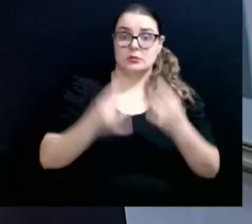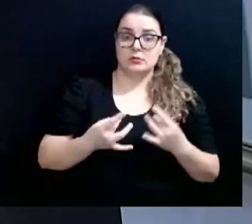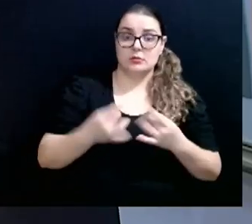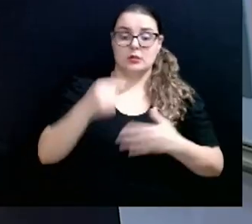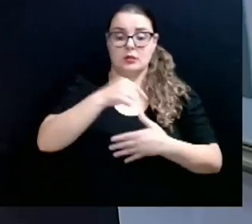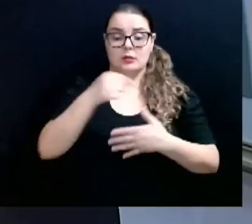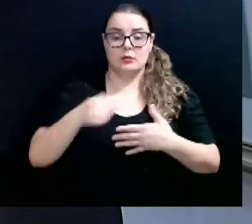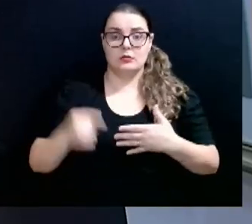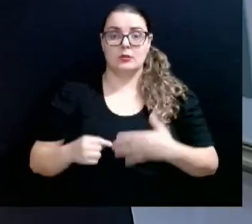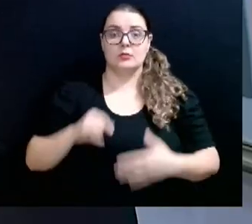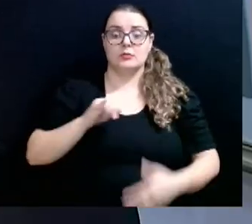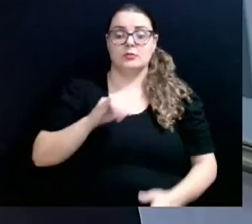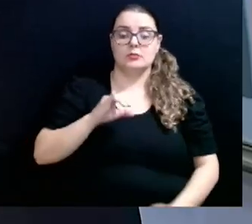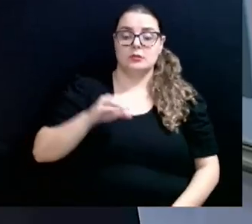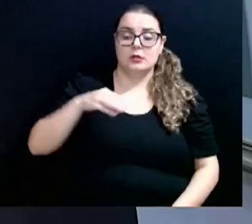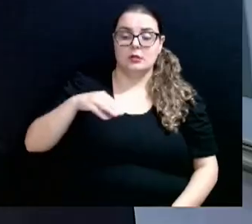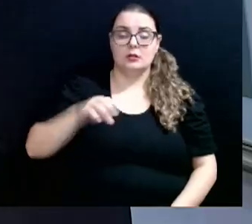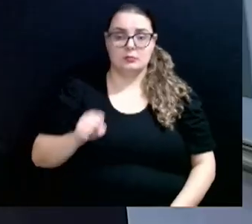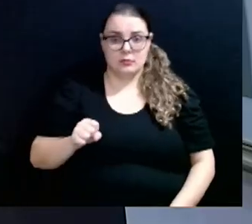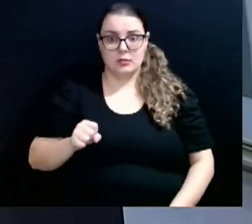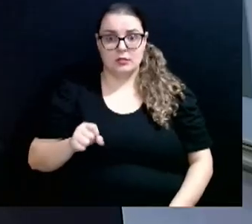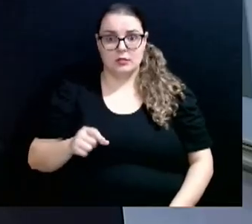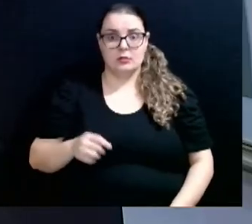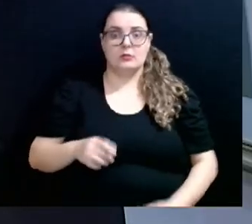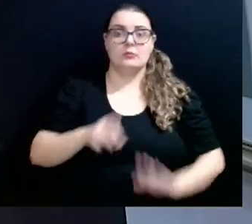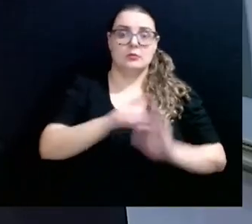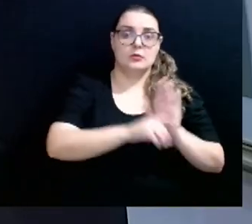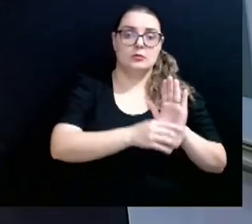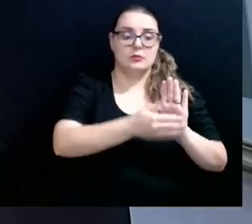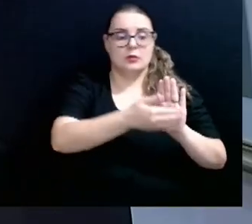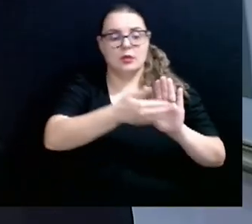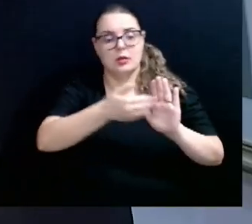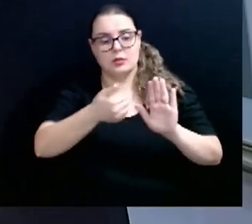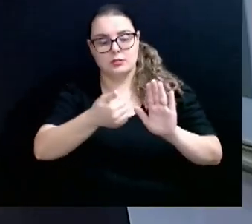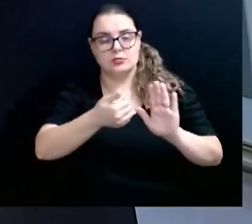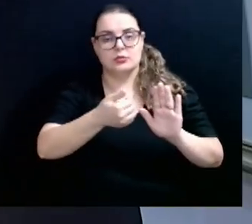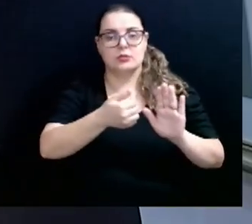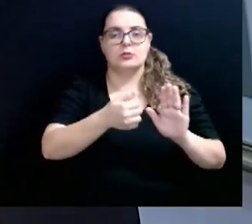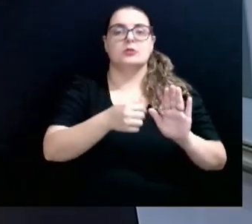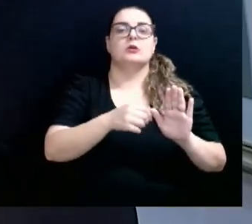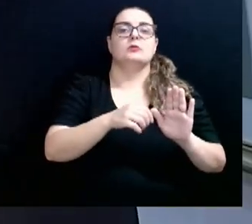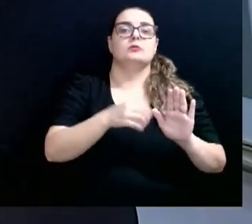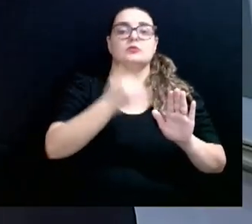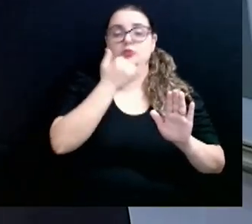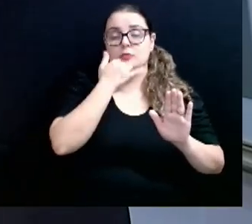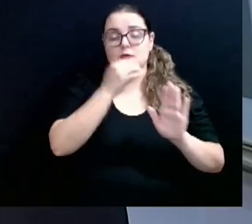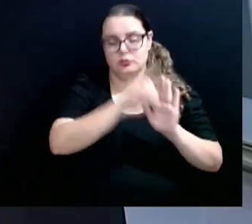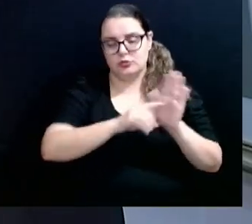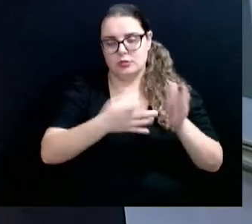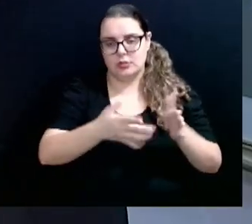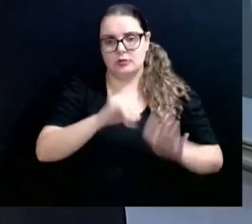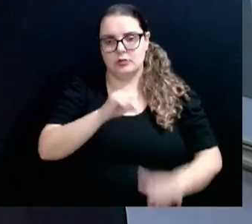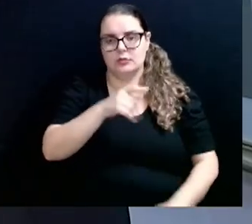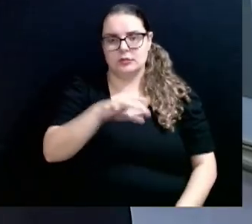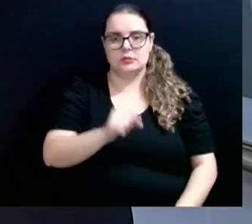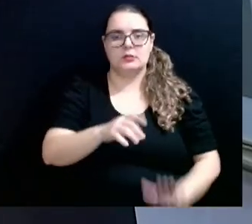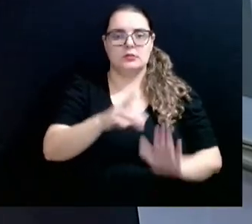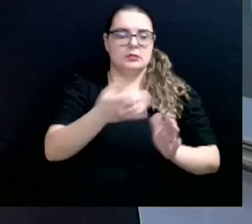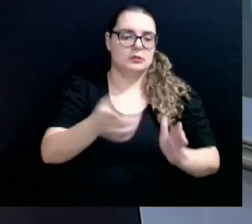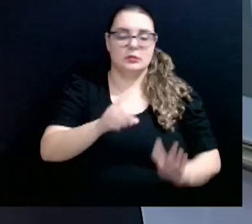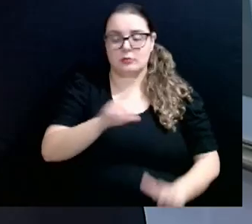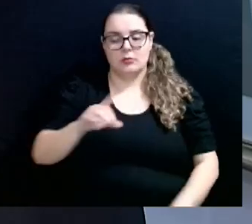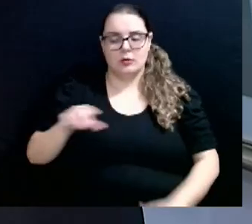ICMS para pessoas com deficiência. Dentro do escopo da CAT, que é uma regulamentação, não é uma lei, ele